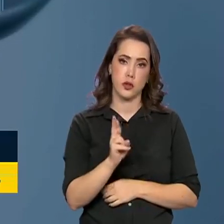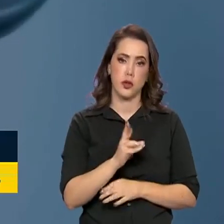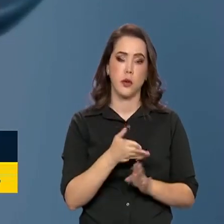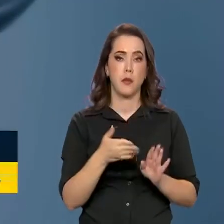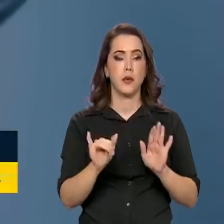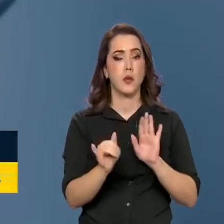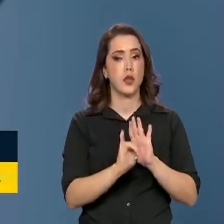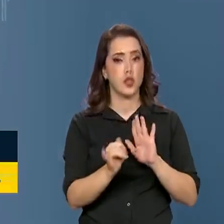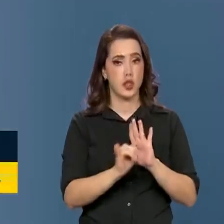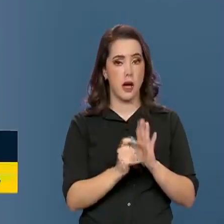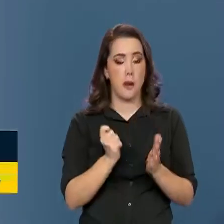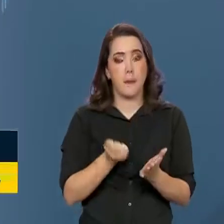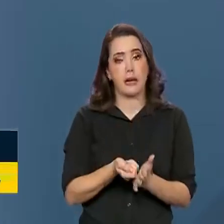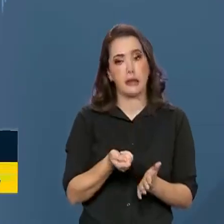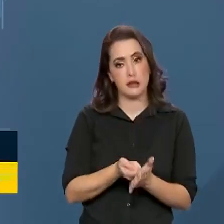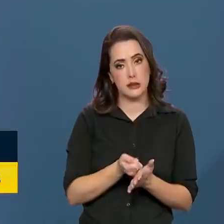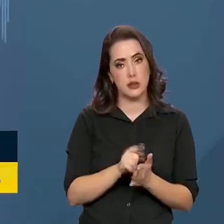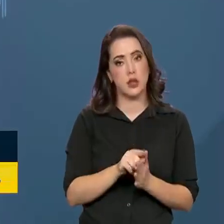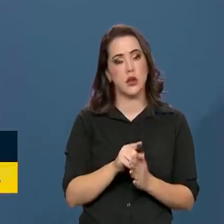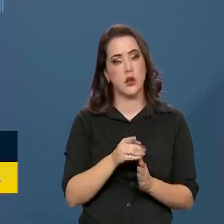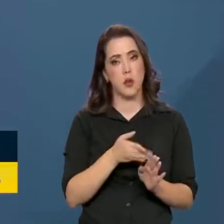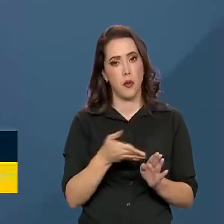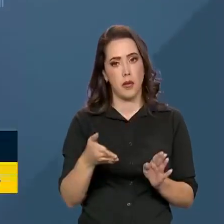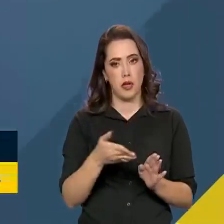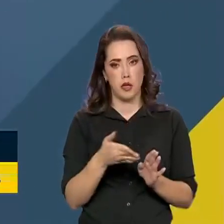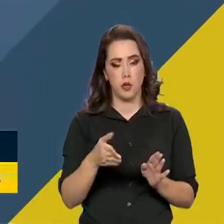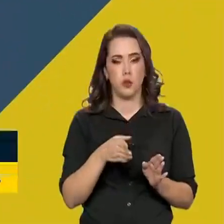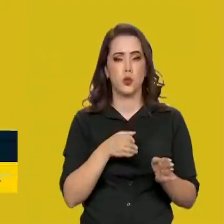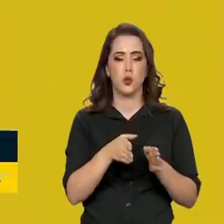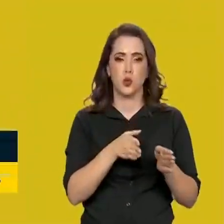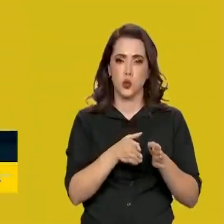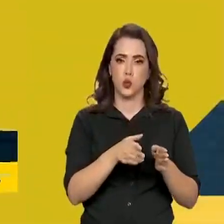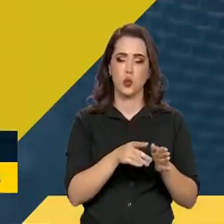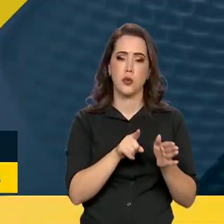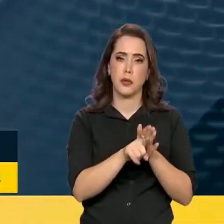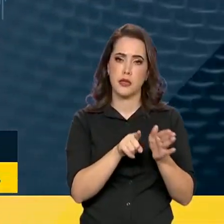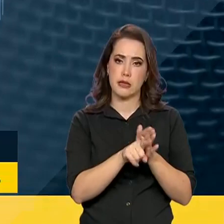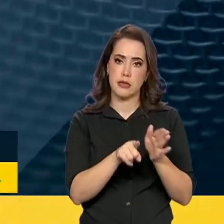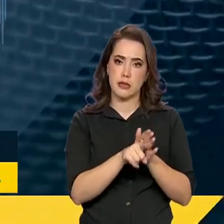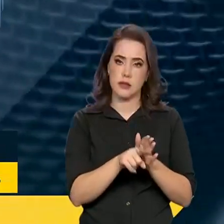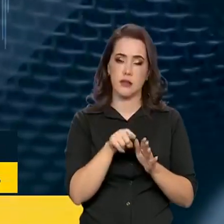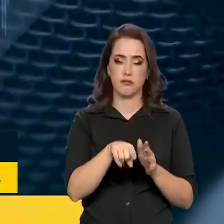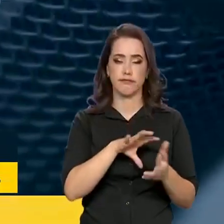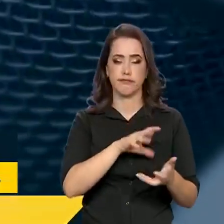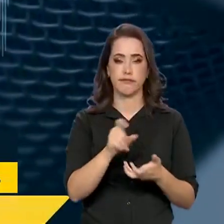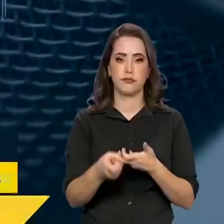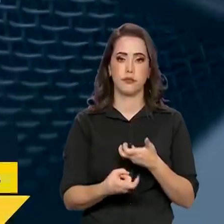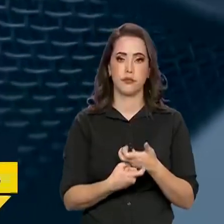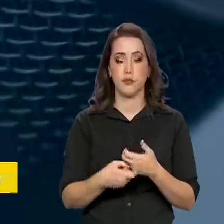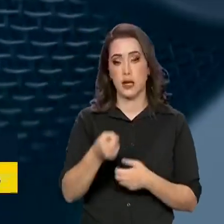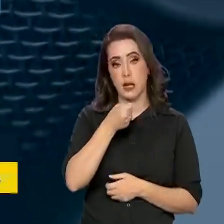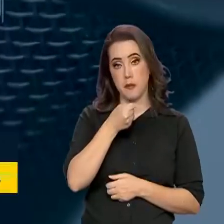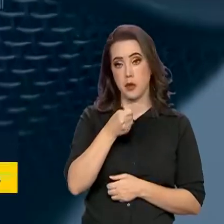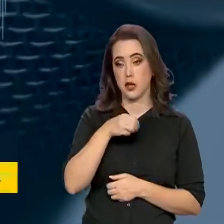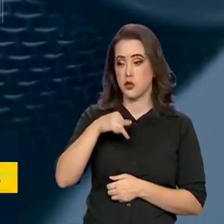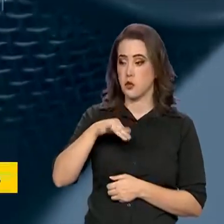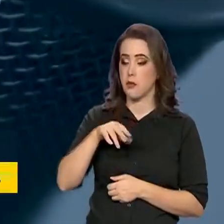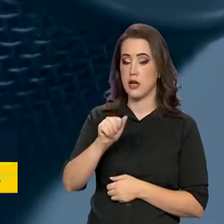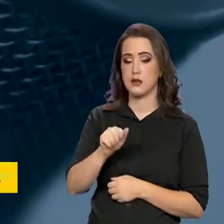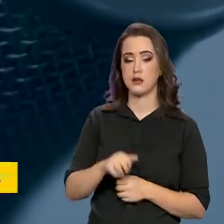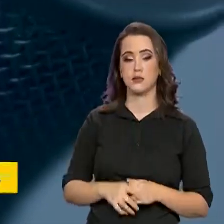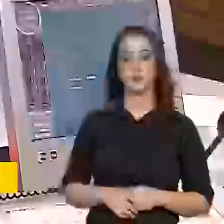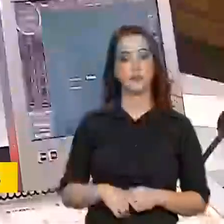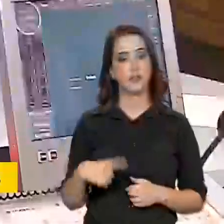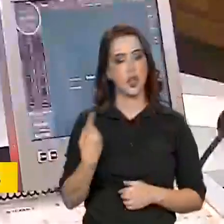um edital que financiará o próximo ciclo de pesquisas no continente gelado. Reportagem, Márcia Fernandes.